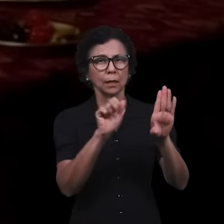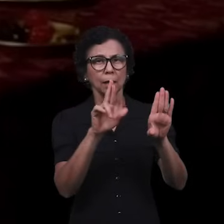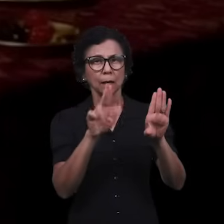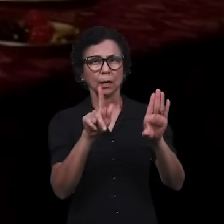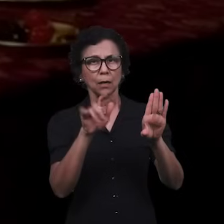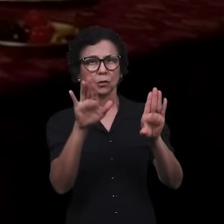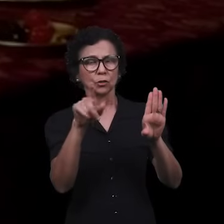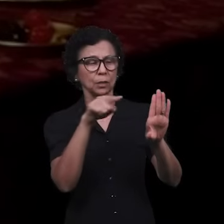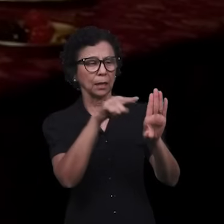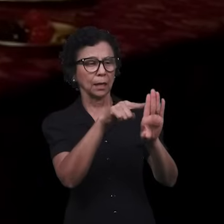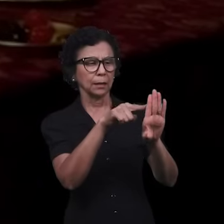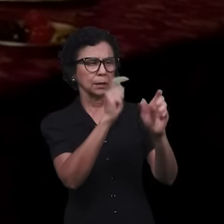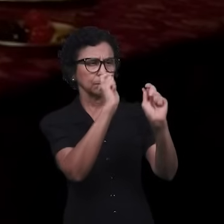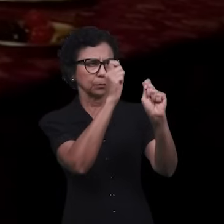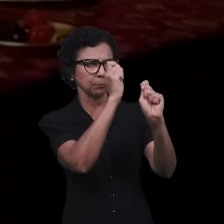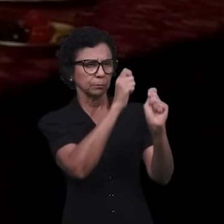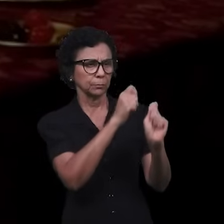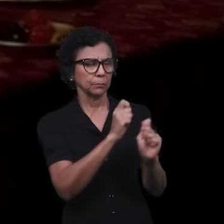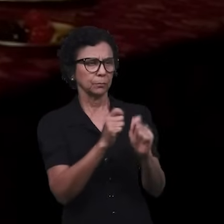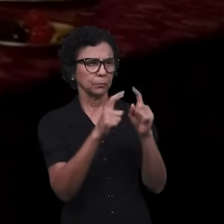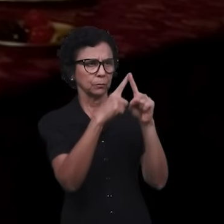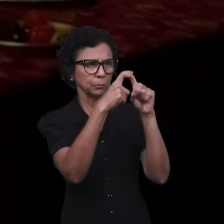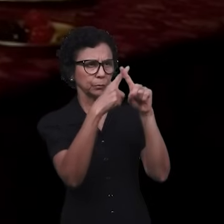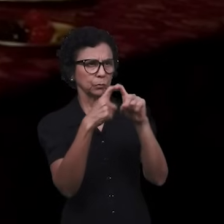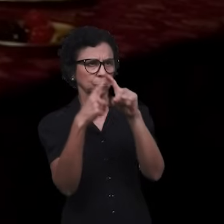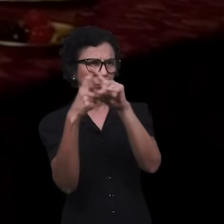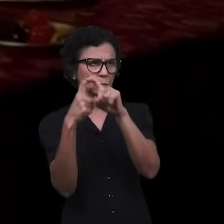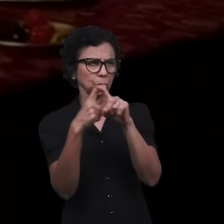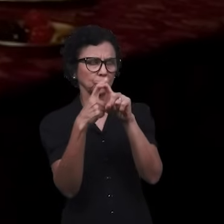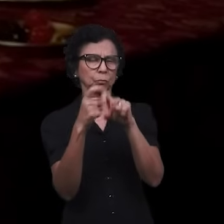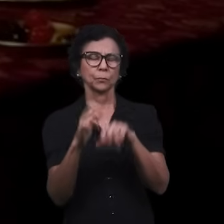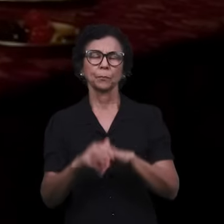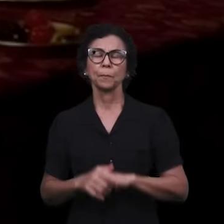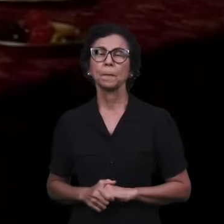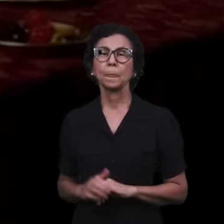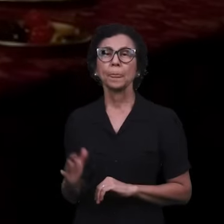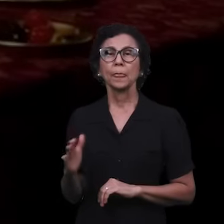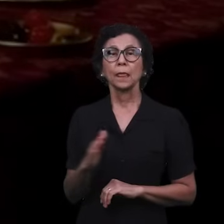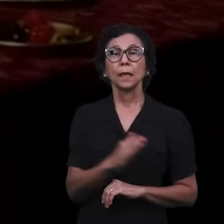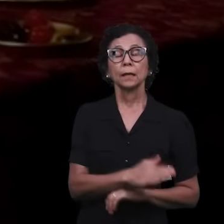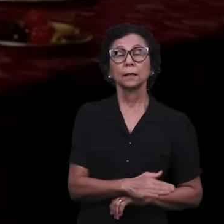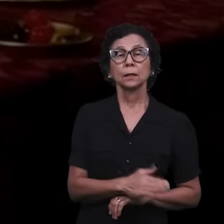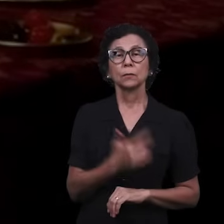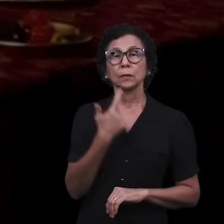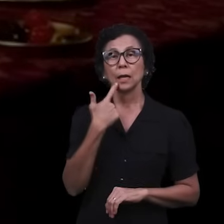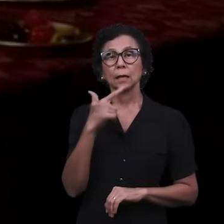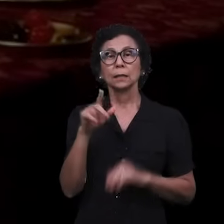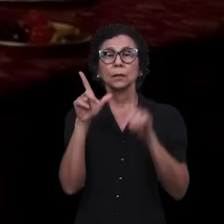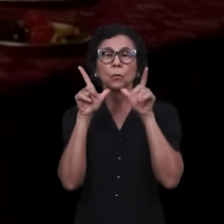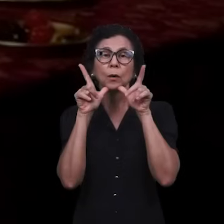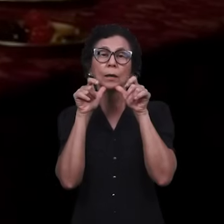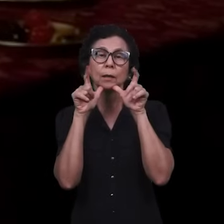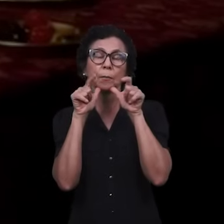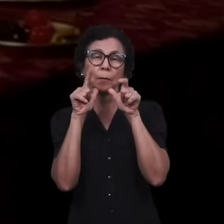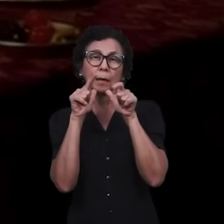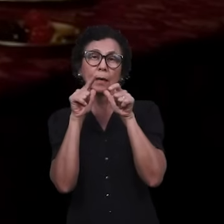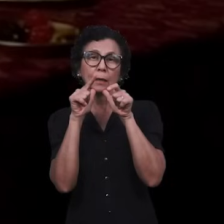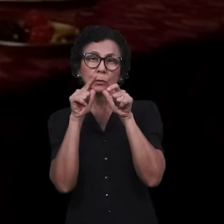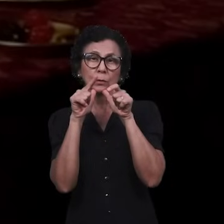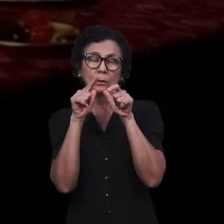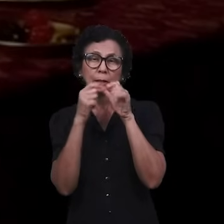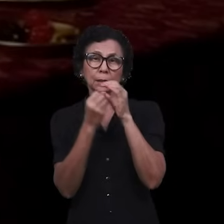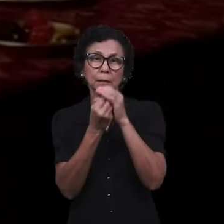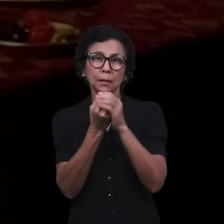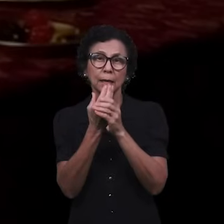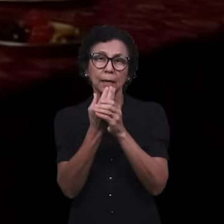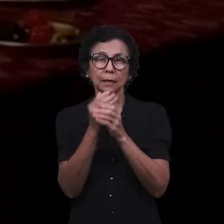No período neobabilônico, a língua mais falada passou a ser o aramaico. Lembre que o aramaico vem do